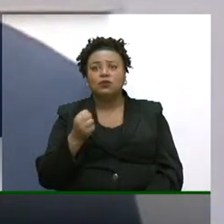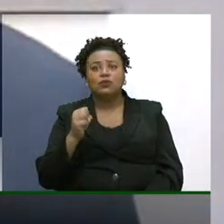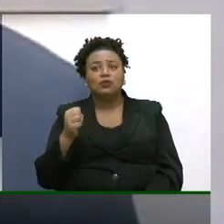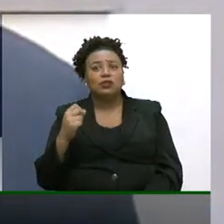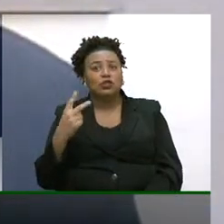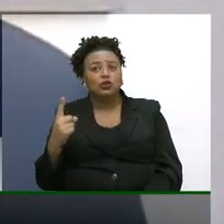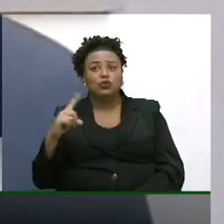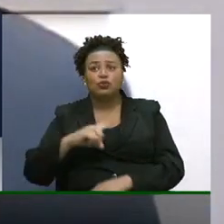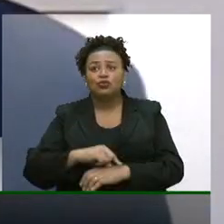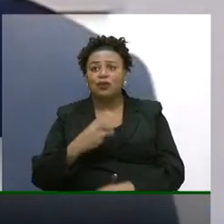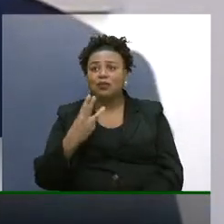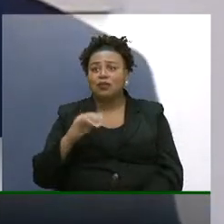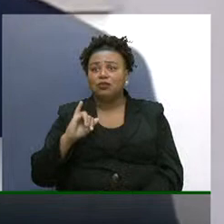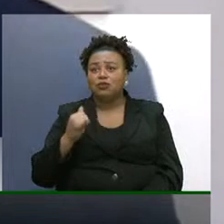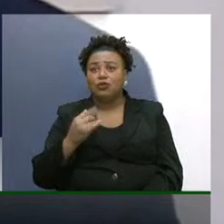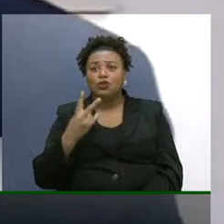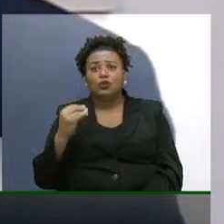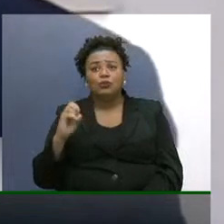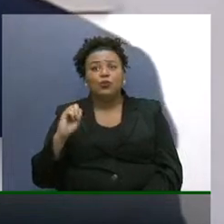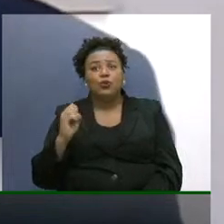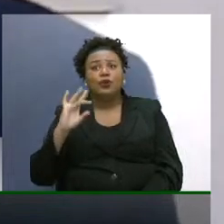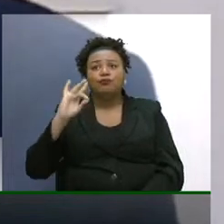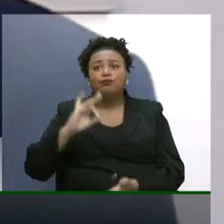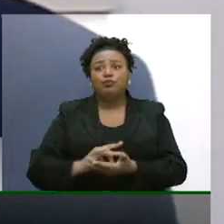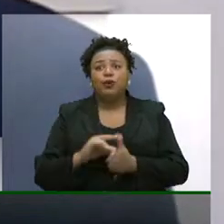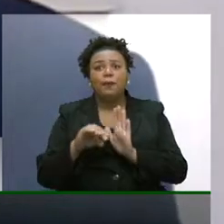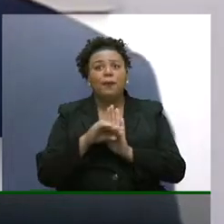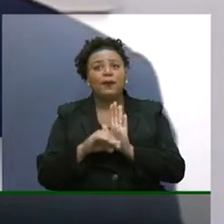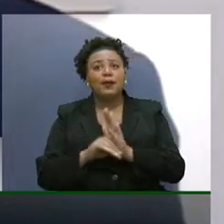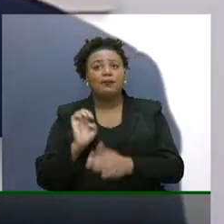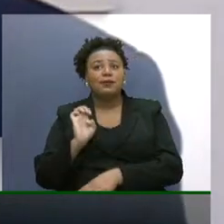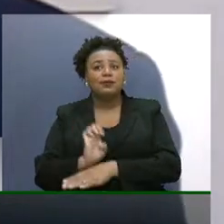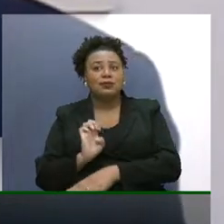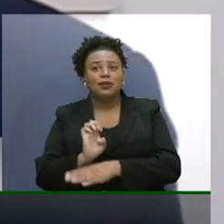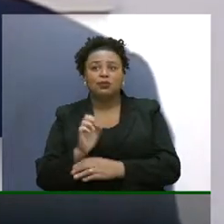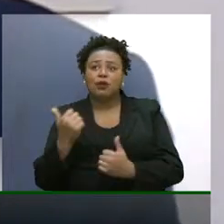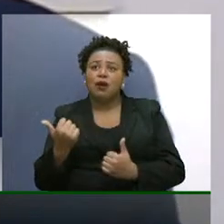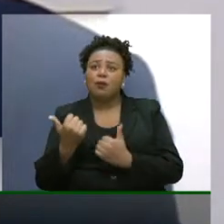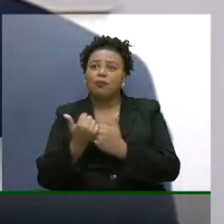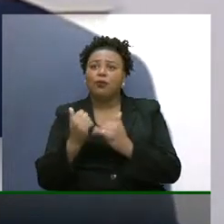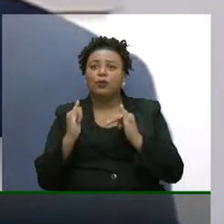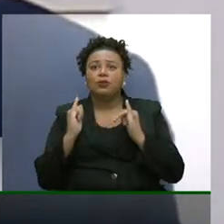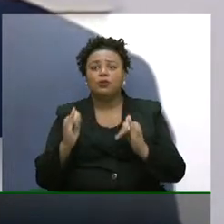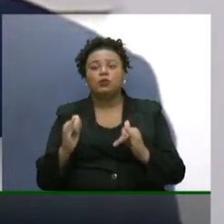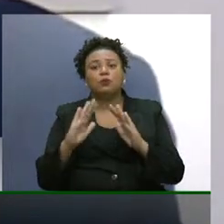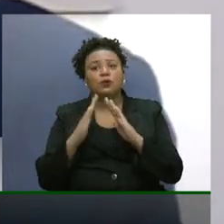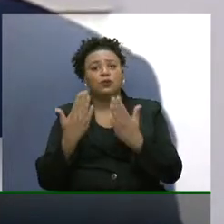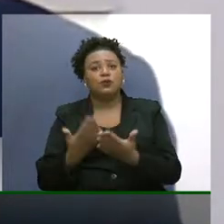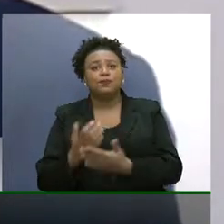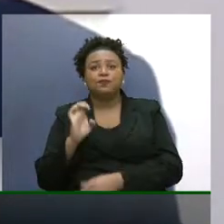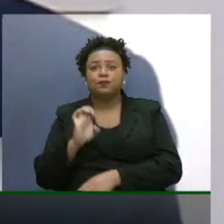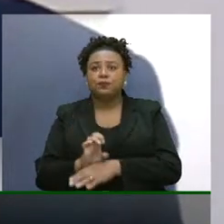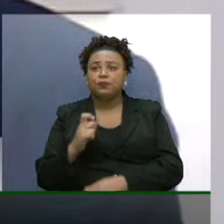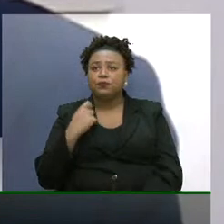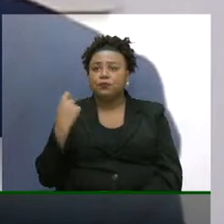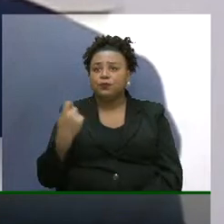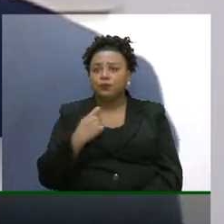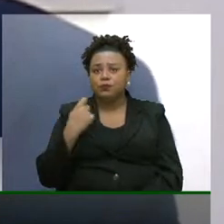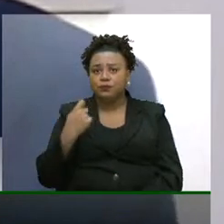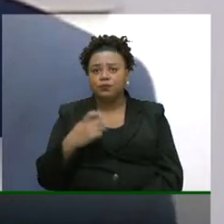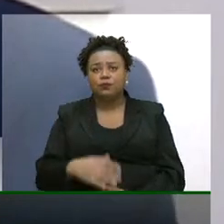12.882, de 13 de janeiro de 2008, que institui o Programa Estadual de Apoio ao Transporte Escolar no Estado do Rio Grande do